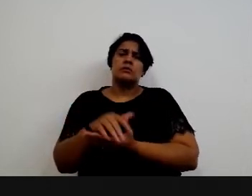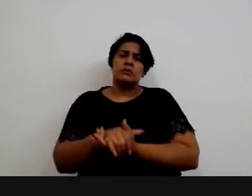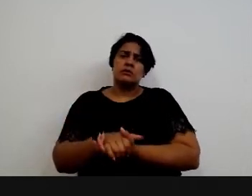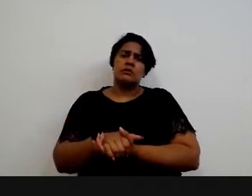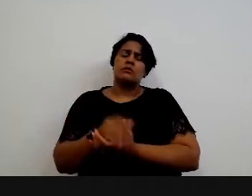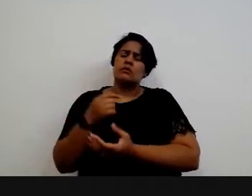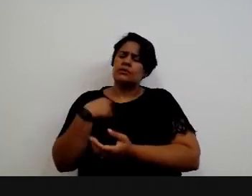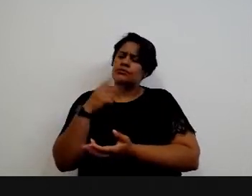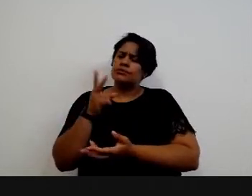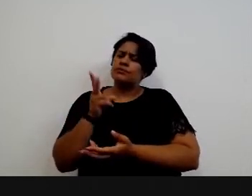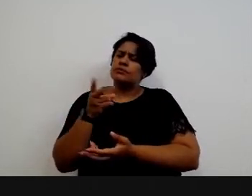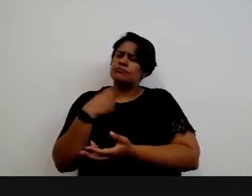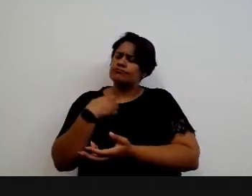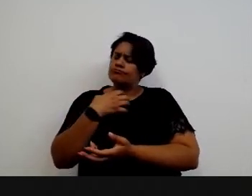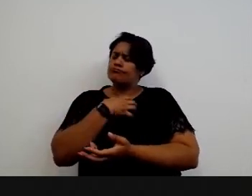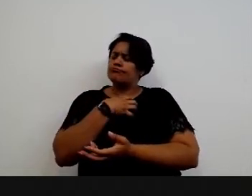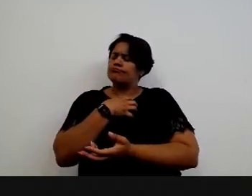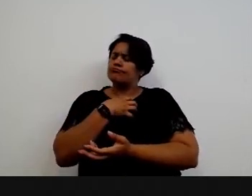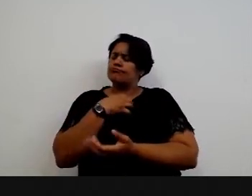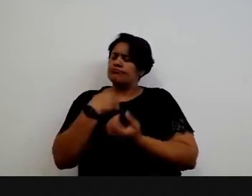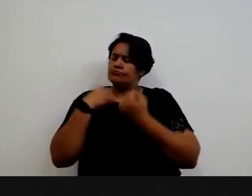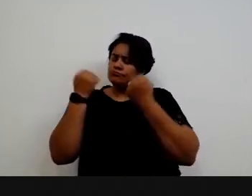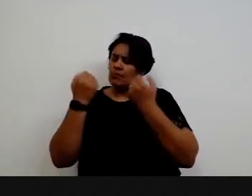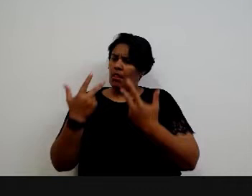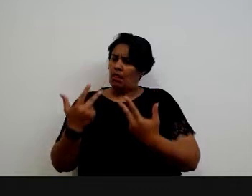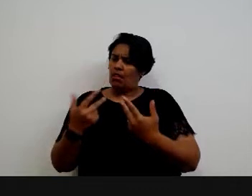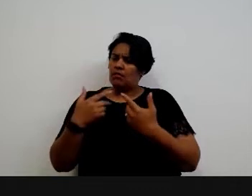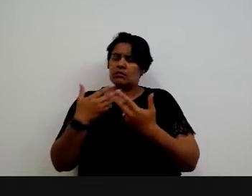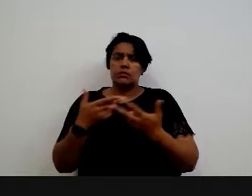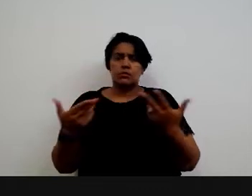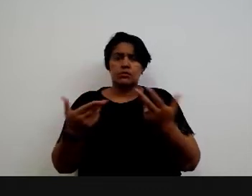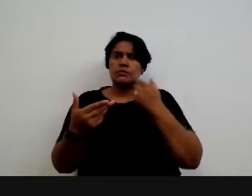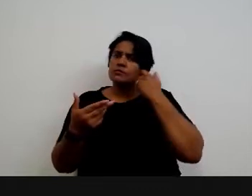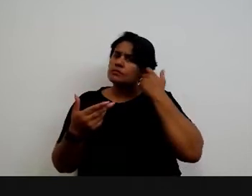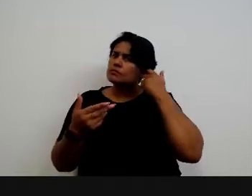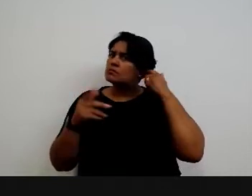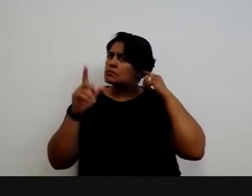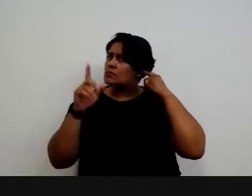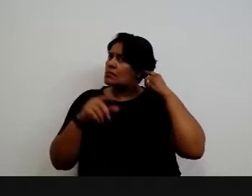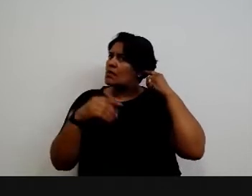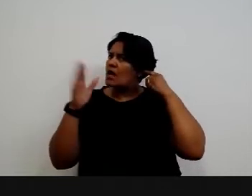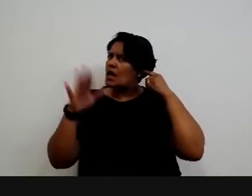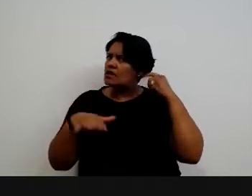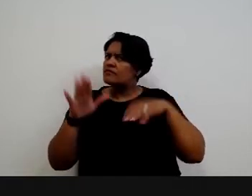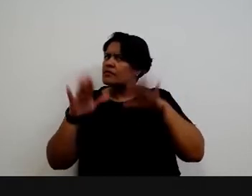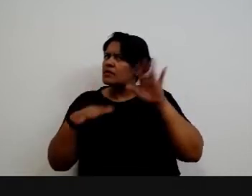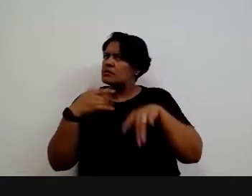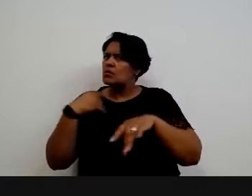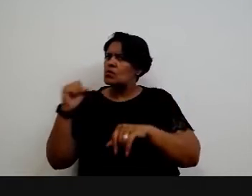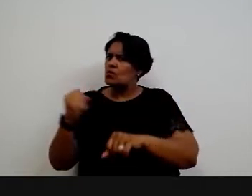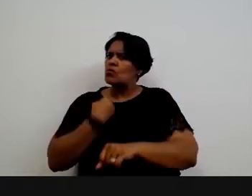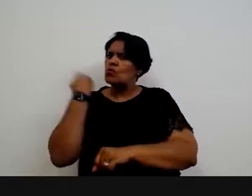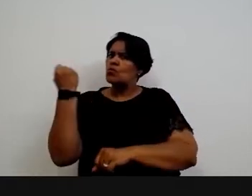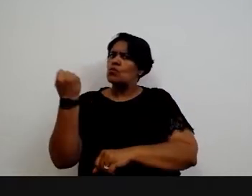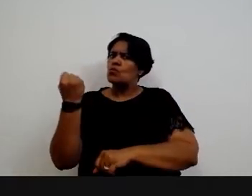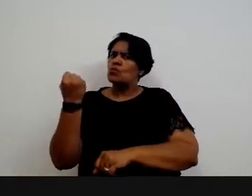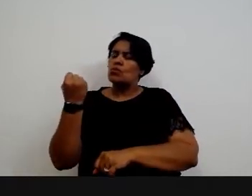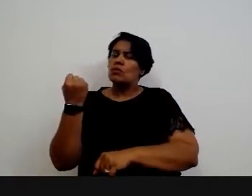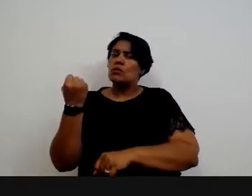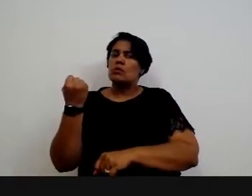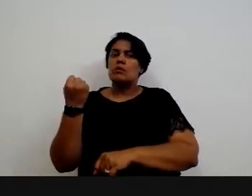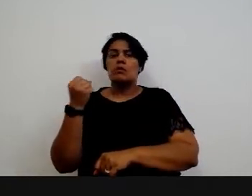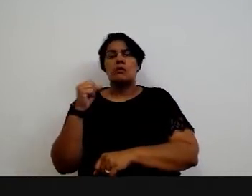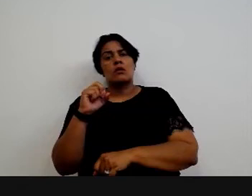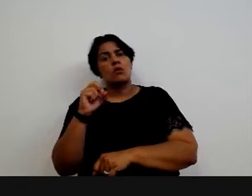que me deixam perplexa, que me deixam, às vezes, revoltada, e que me